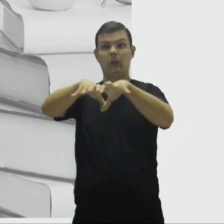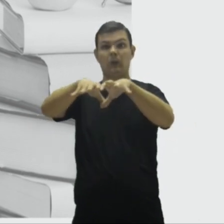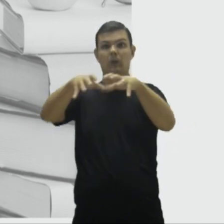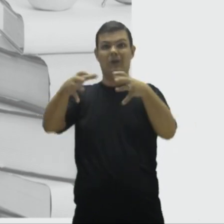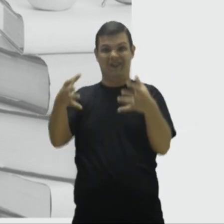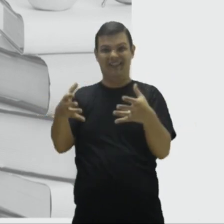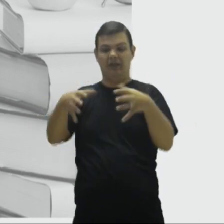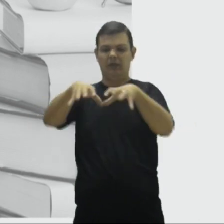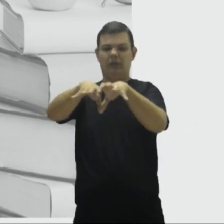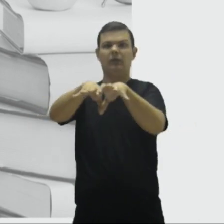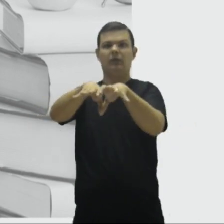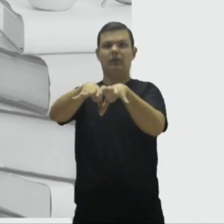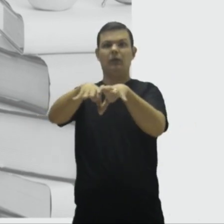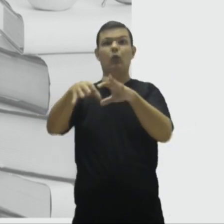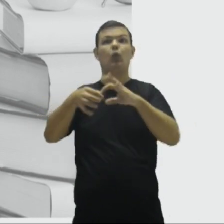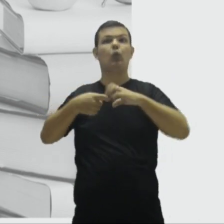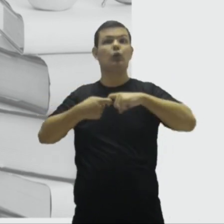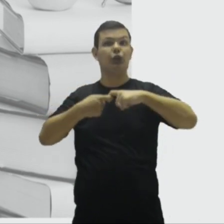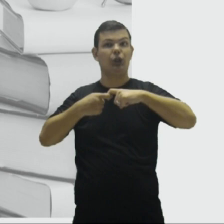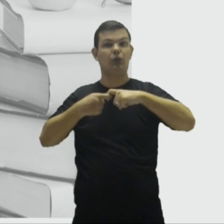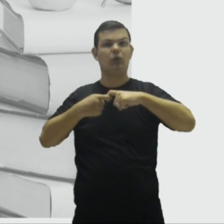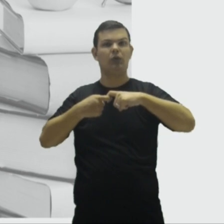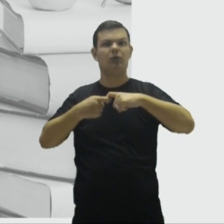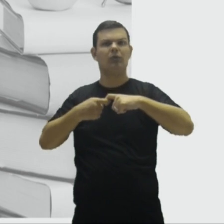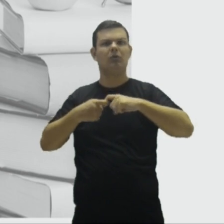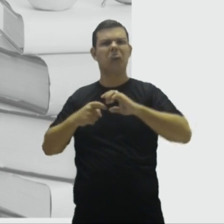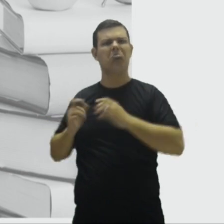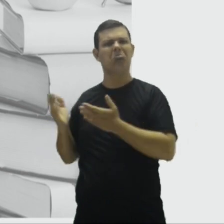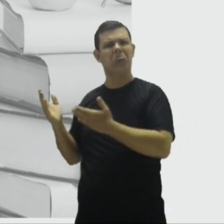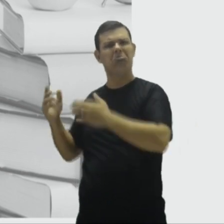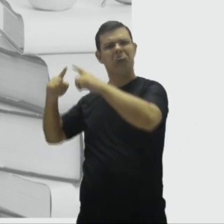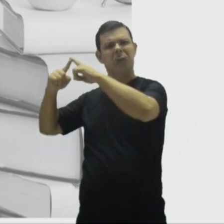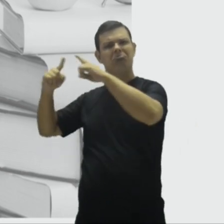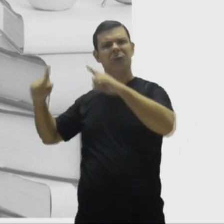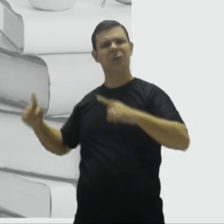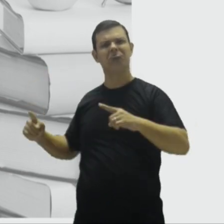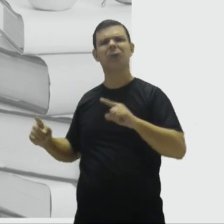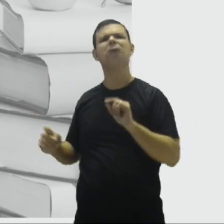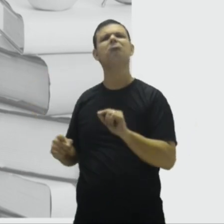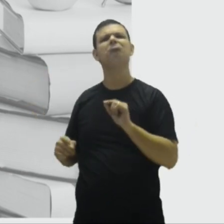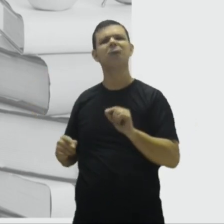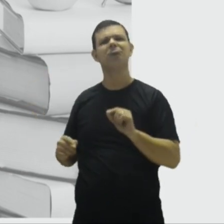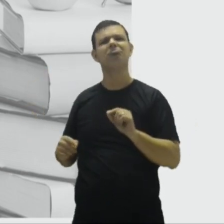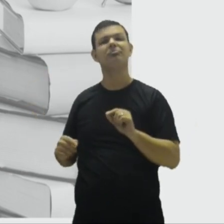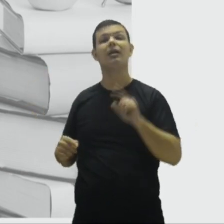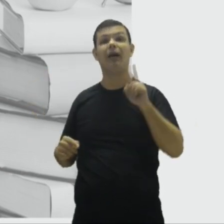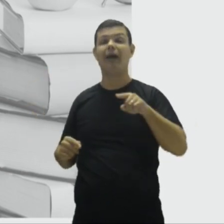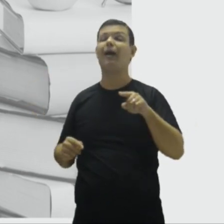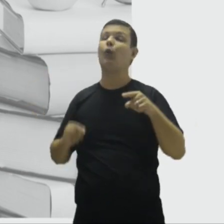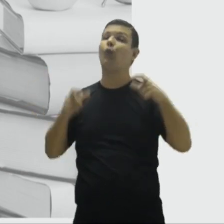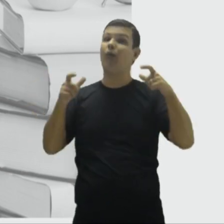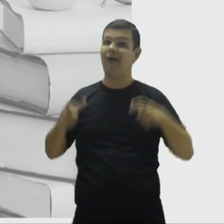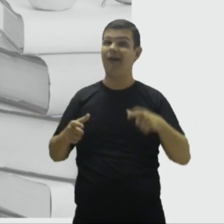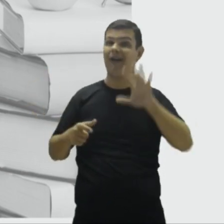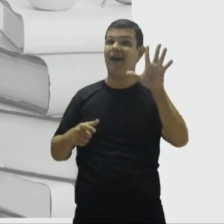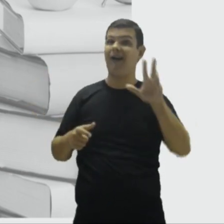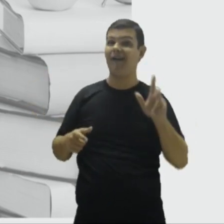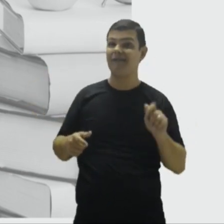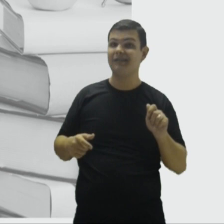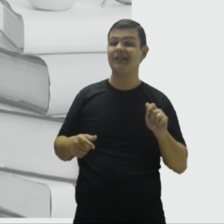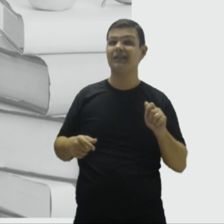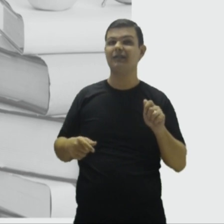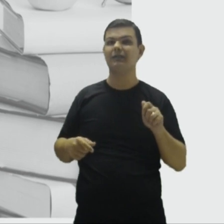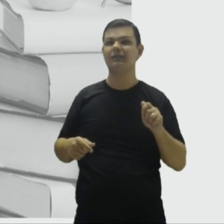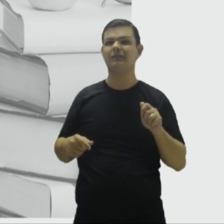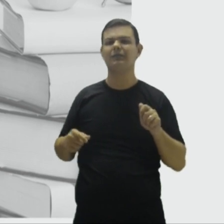territórios. Professor, e essa pirâmide aí? Pois é, essa pirâmide ela existe numa região africana. Ah, professor,